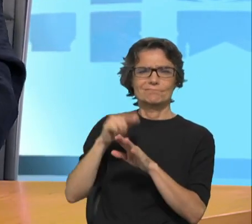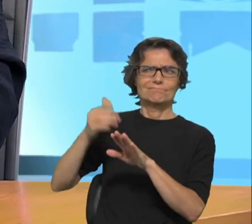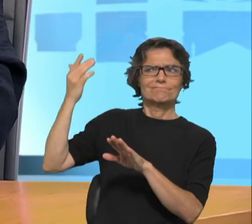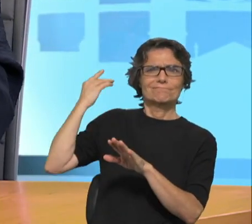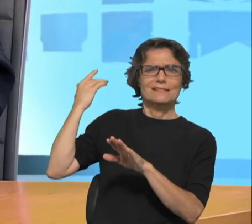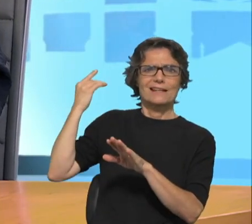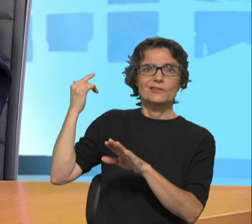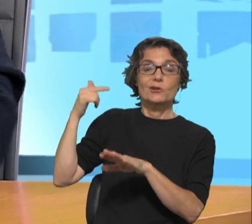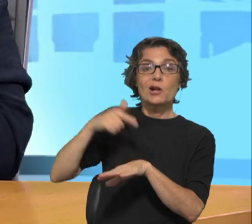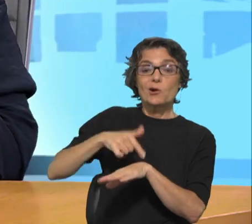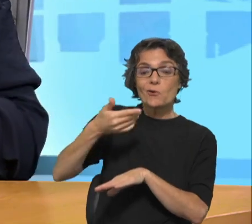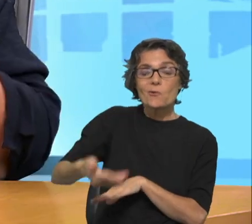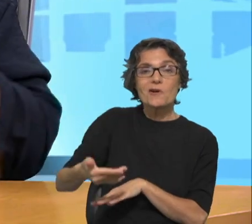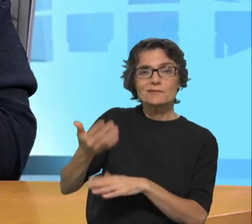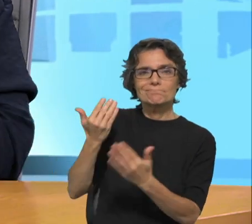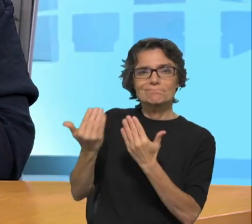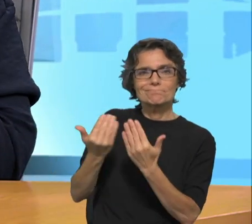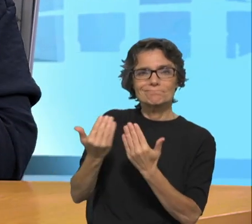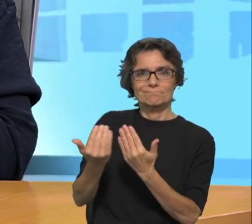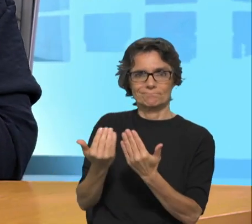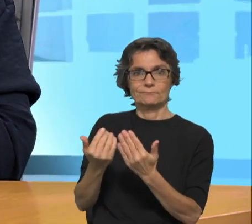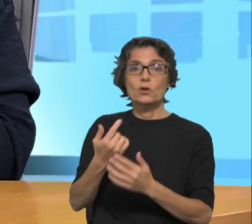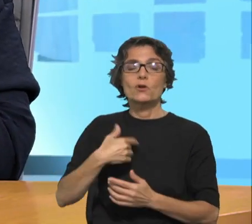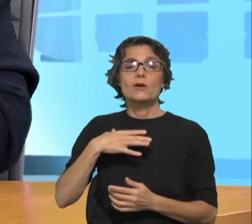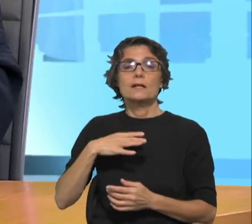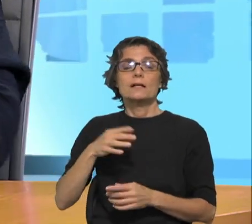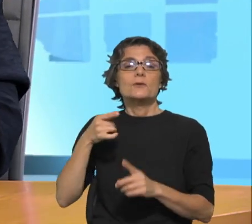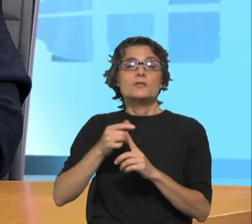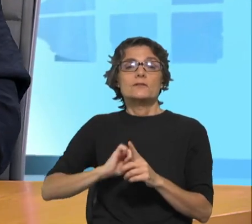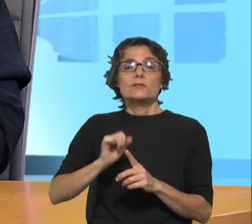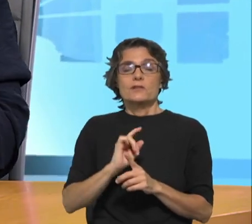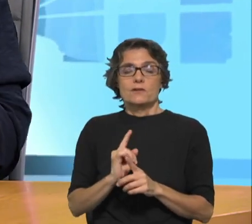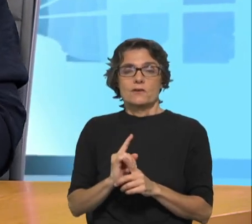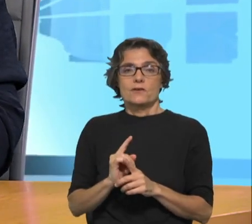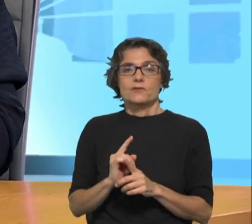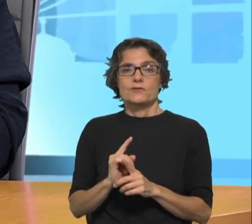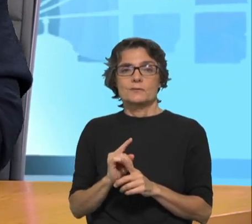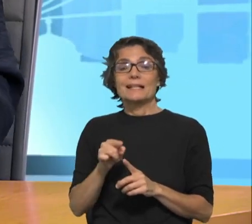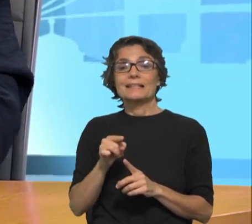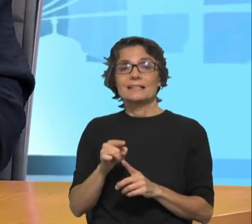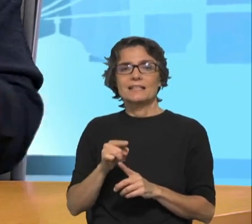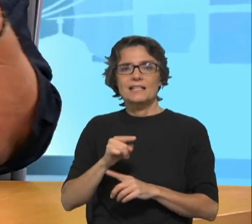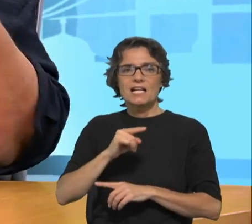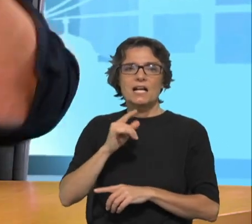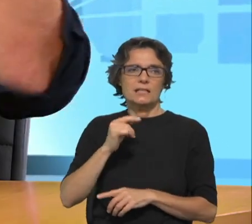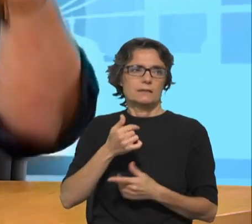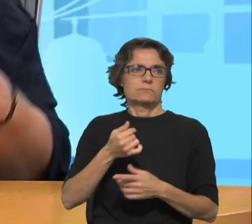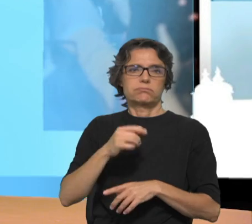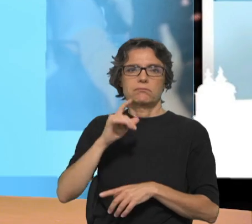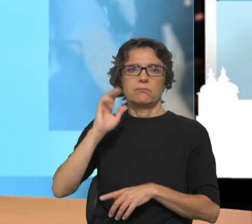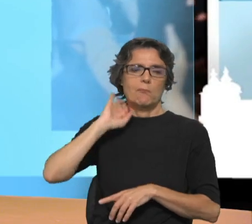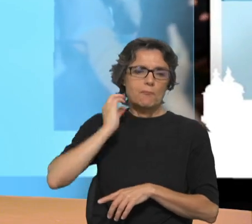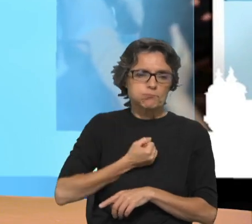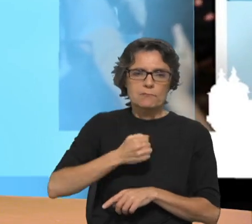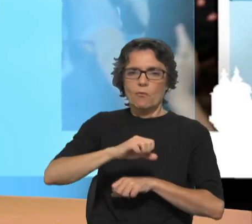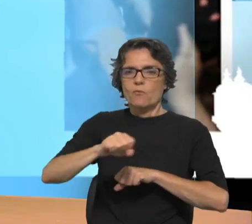este tempo e este mundo. Ou seja, o que nós também queremos ao fazer, se for ver, não há nenhuma escrava a ter aqui um momento de